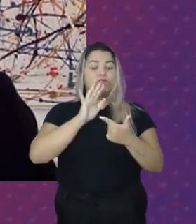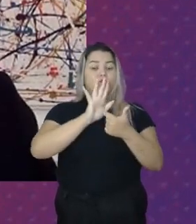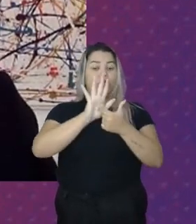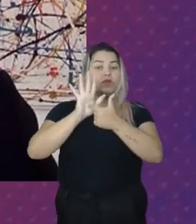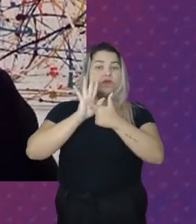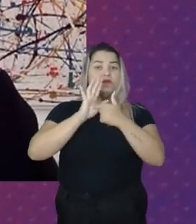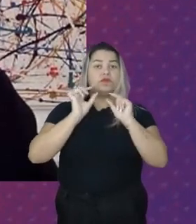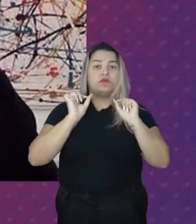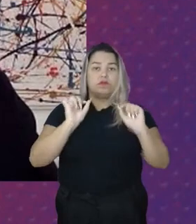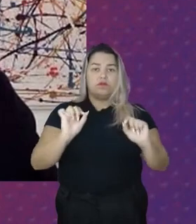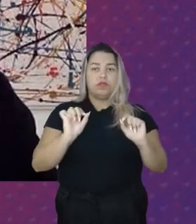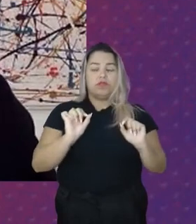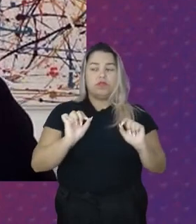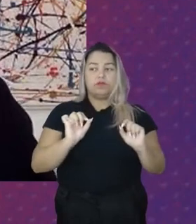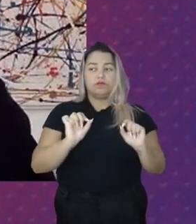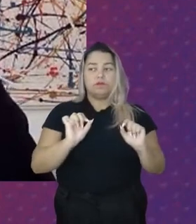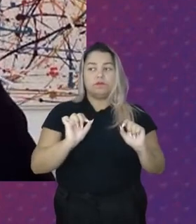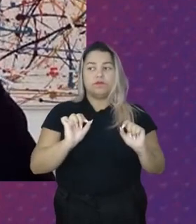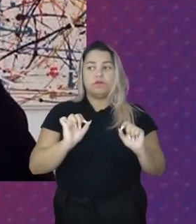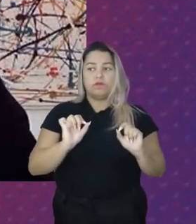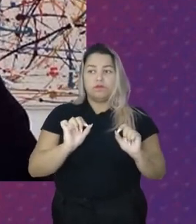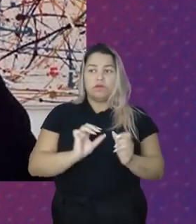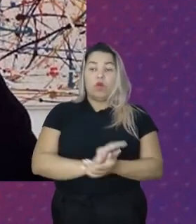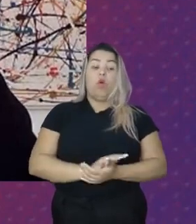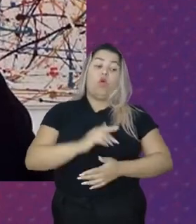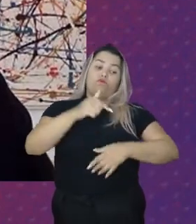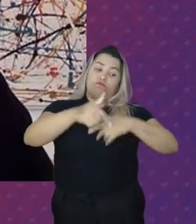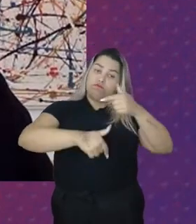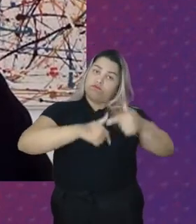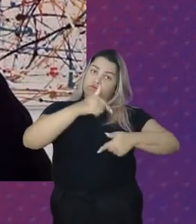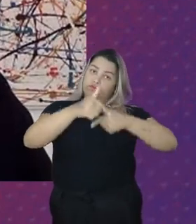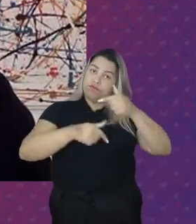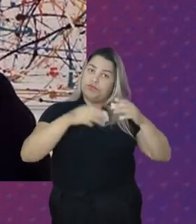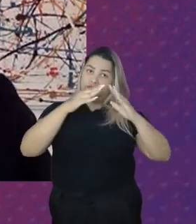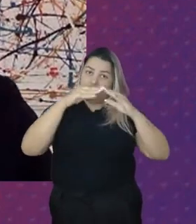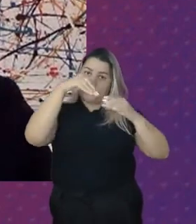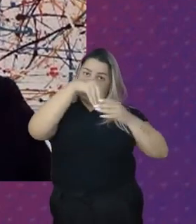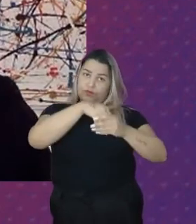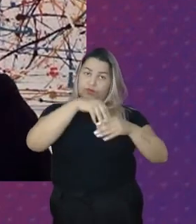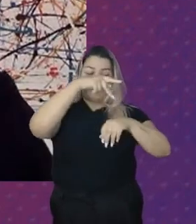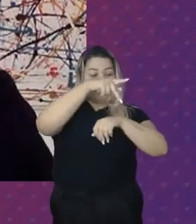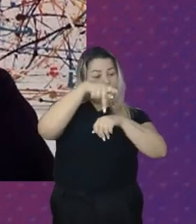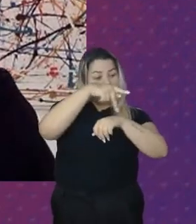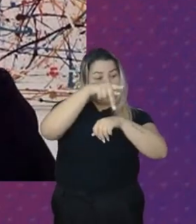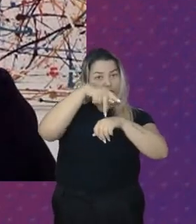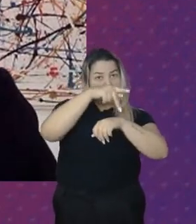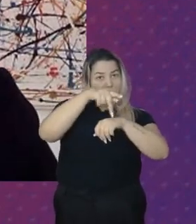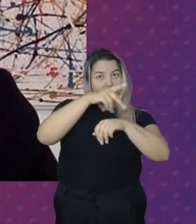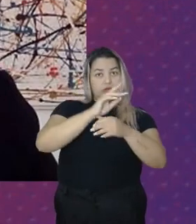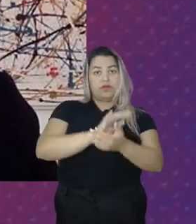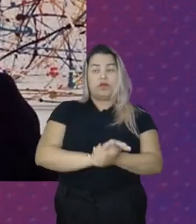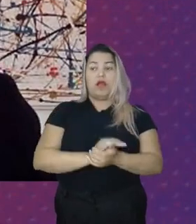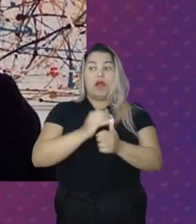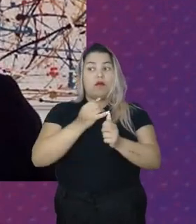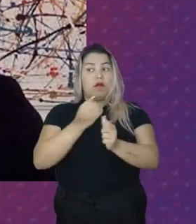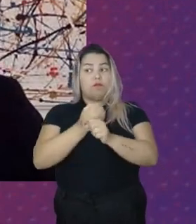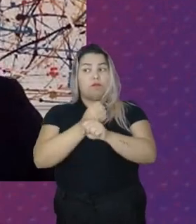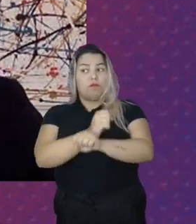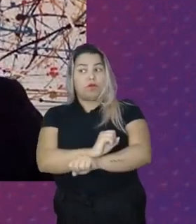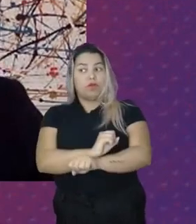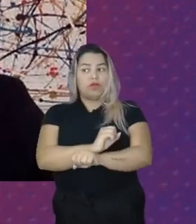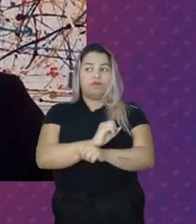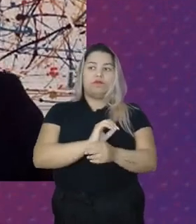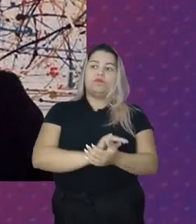apontando como o trabalho doméstico em nosso país, no pós-abolição,